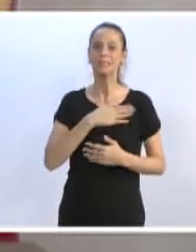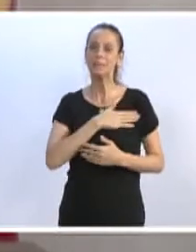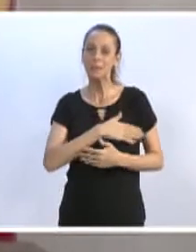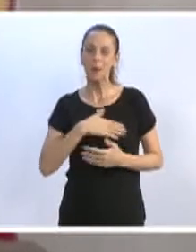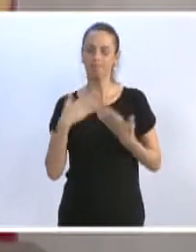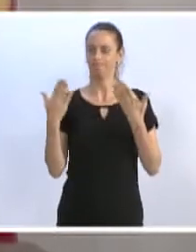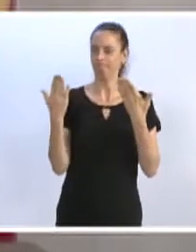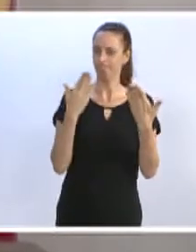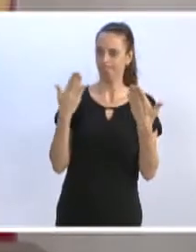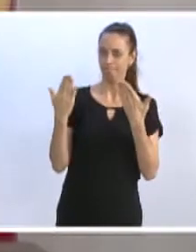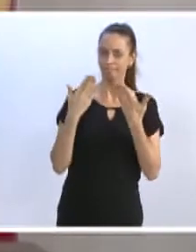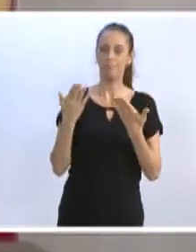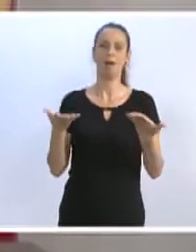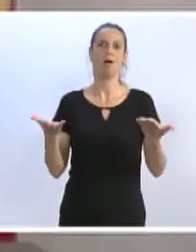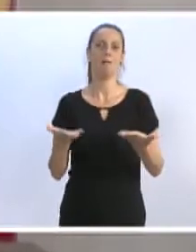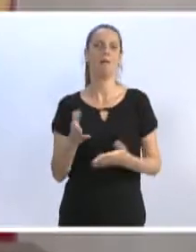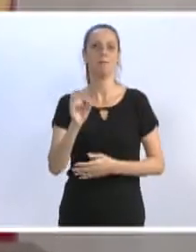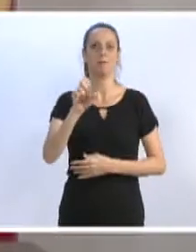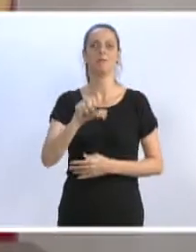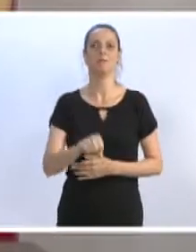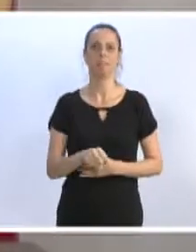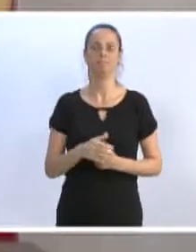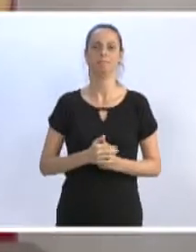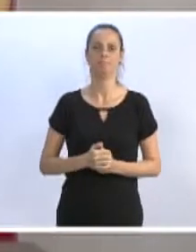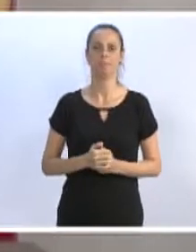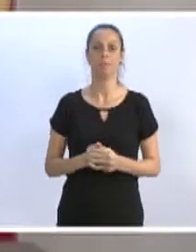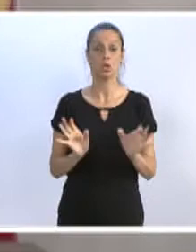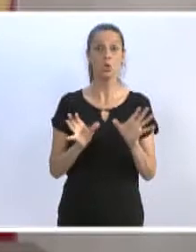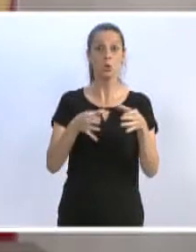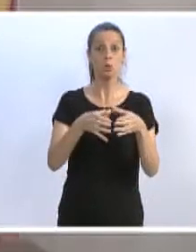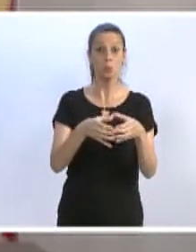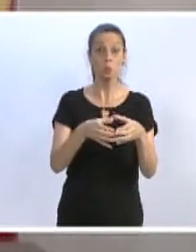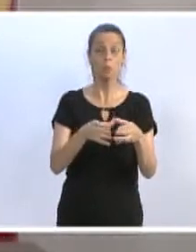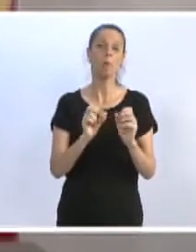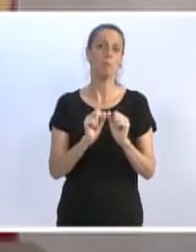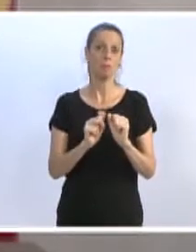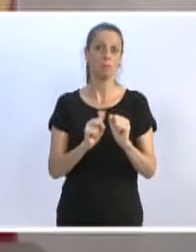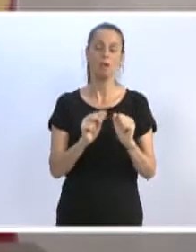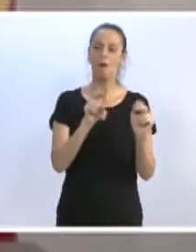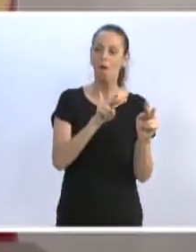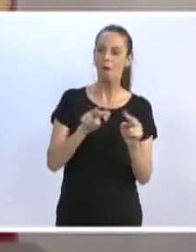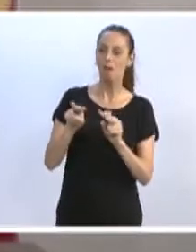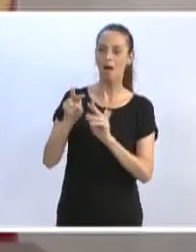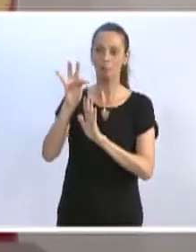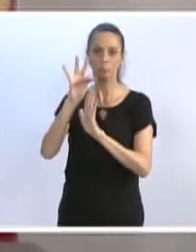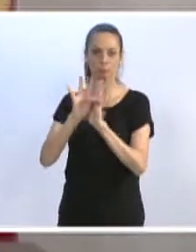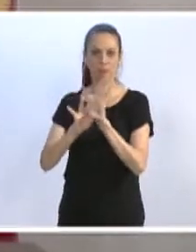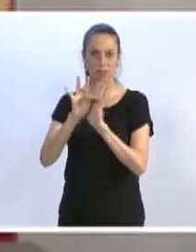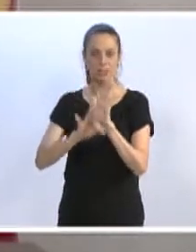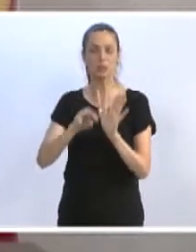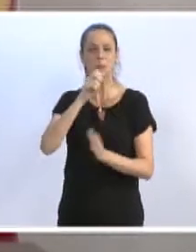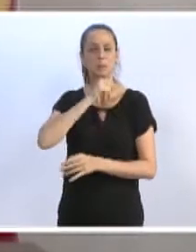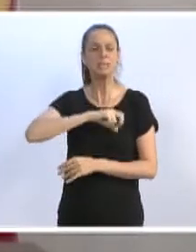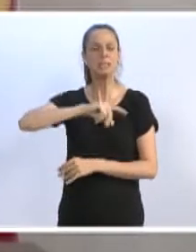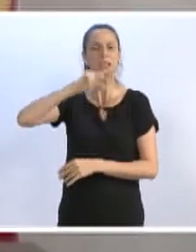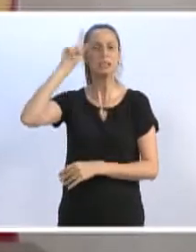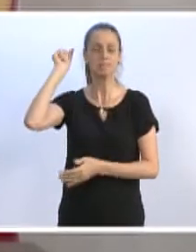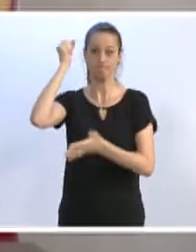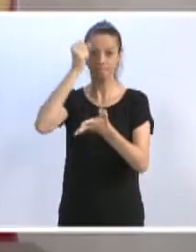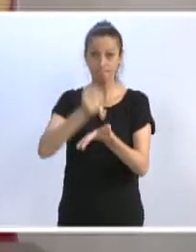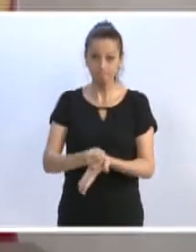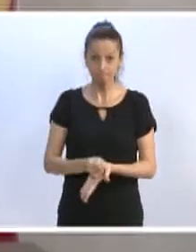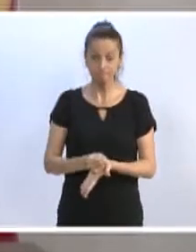das coisas, agora sim, essa civilização poderia olhar para o texto do Antigo Testamento e,